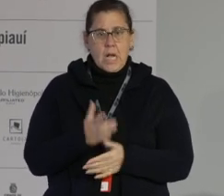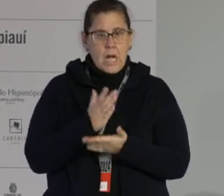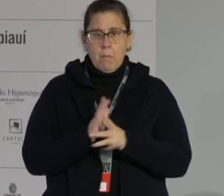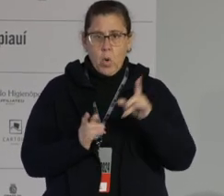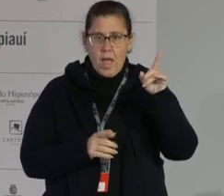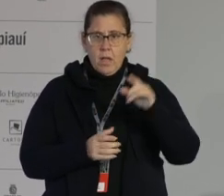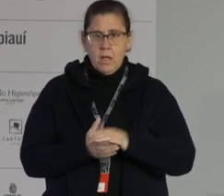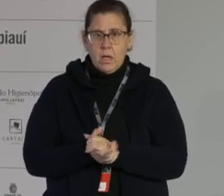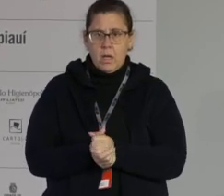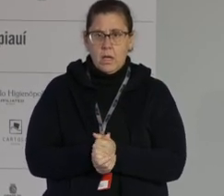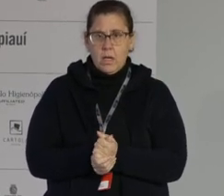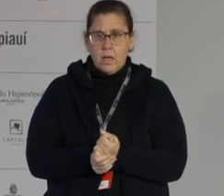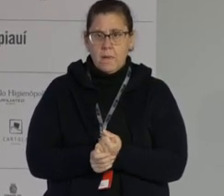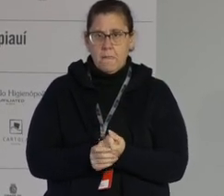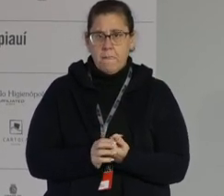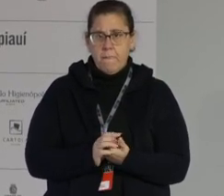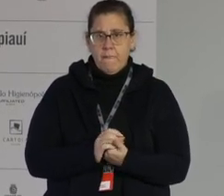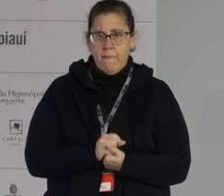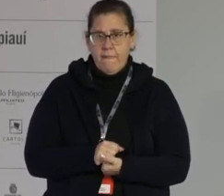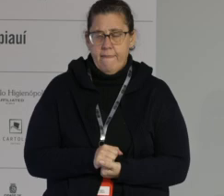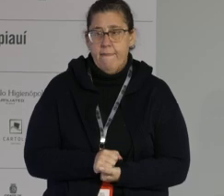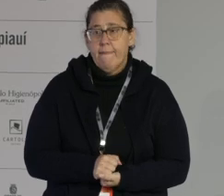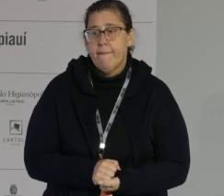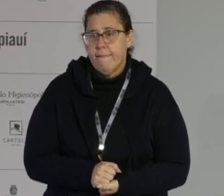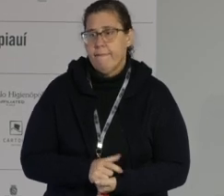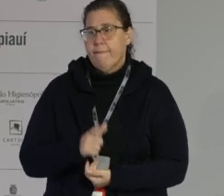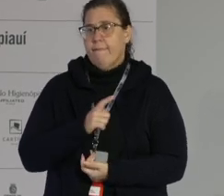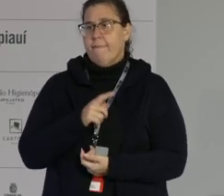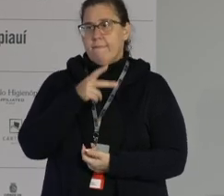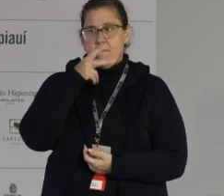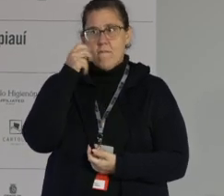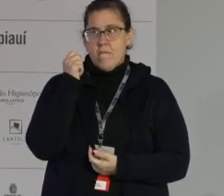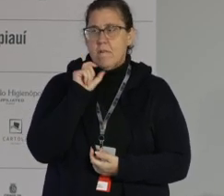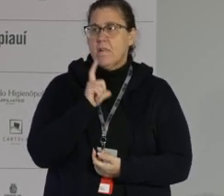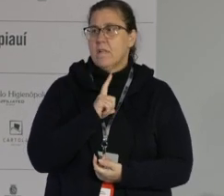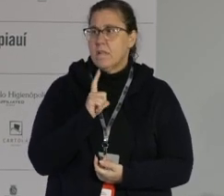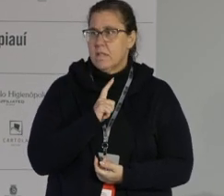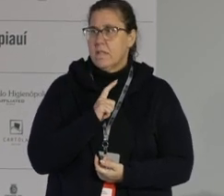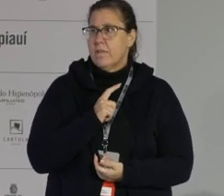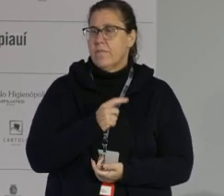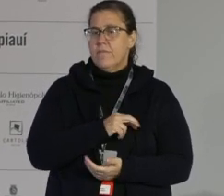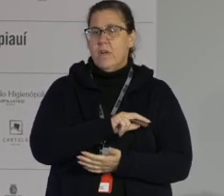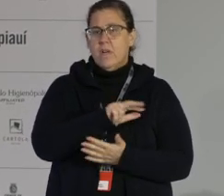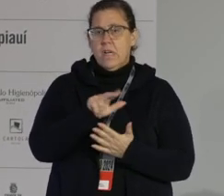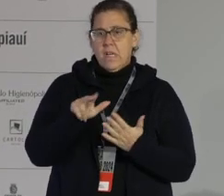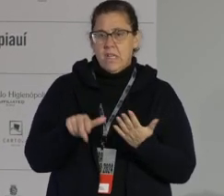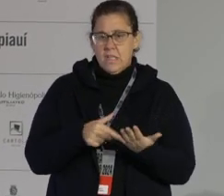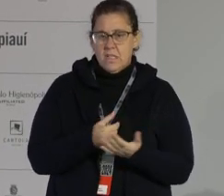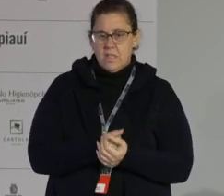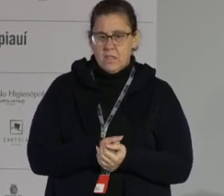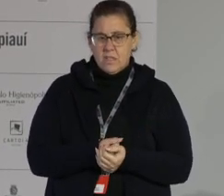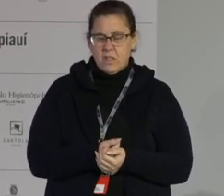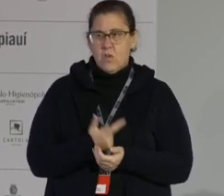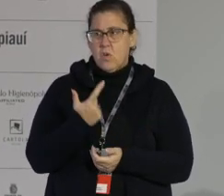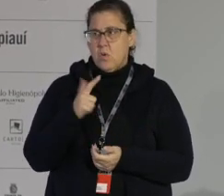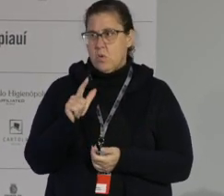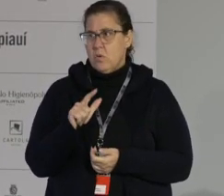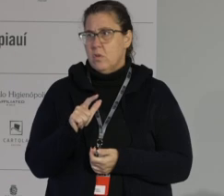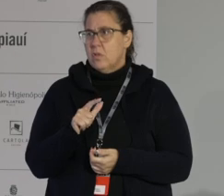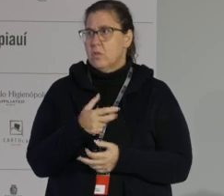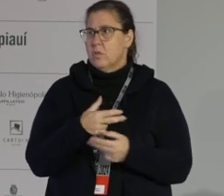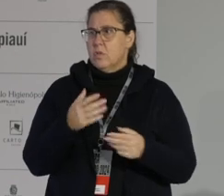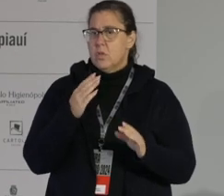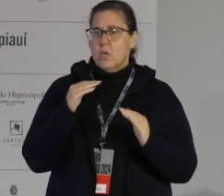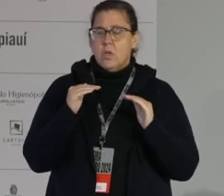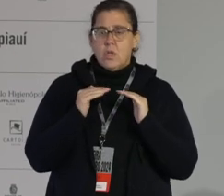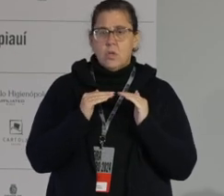retomar esse tema dos gatos heterônimos. É que tem uma série de outras vozes que dialogam